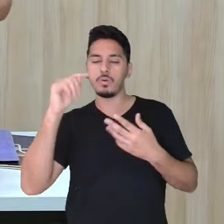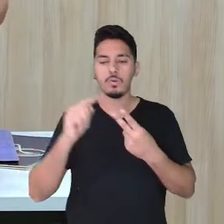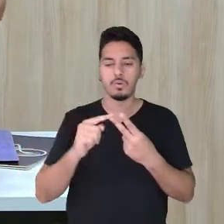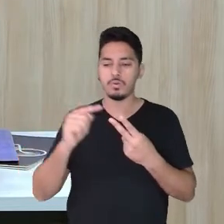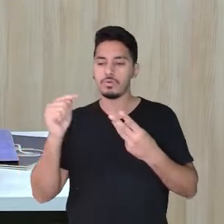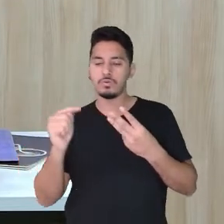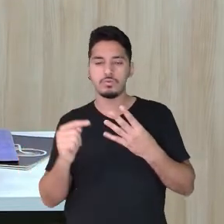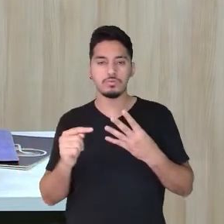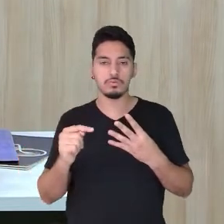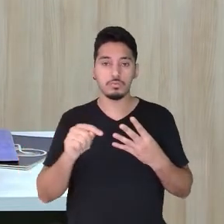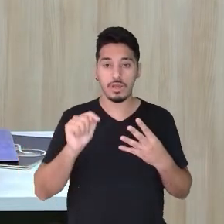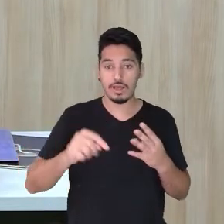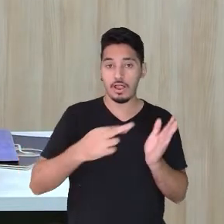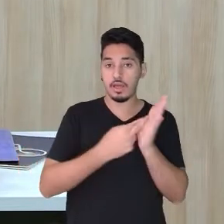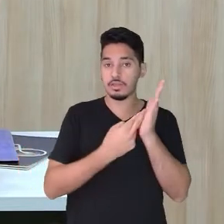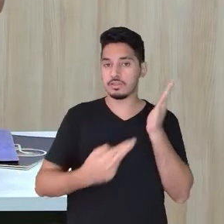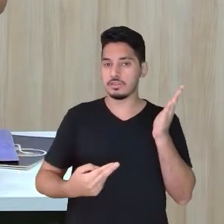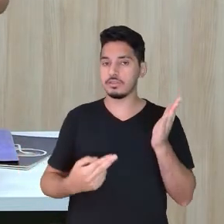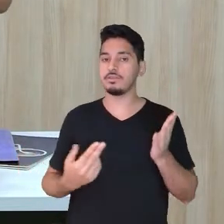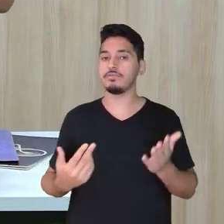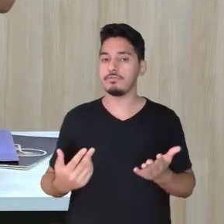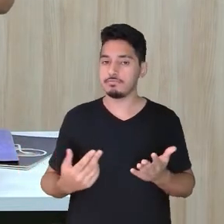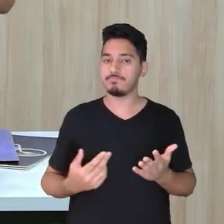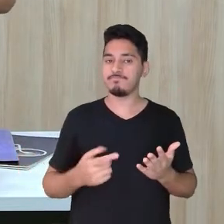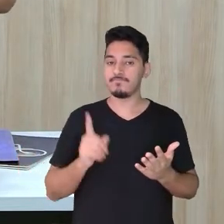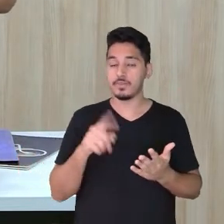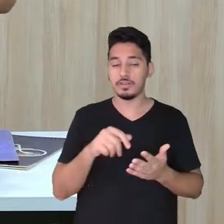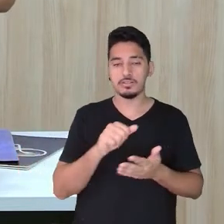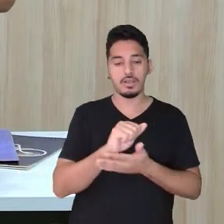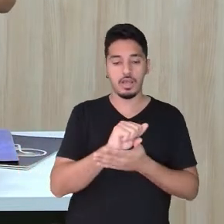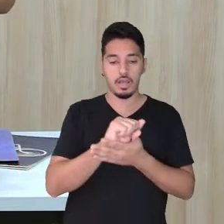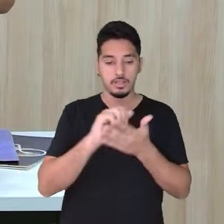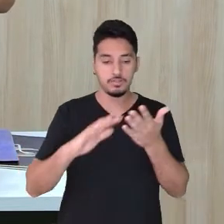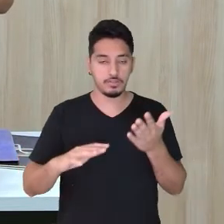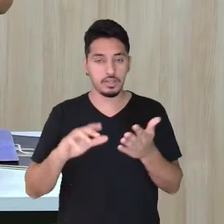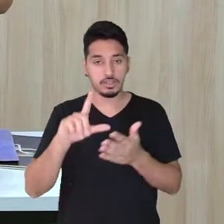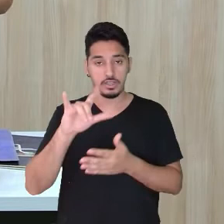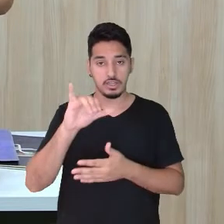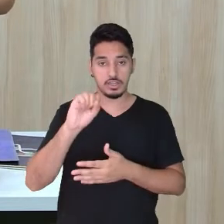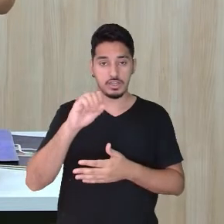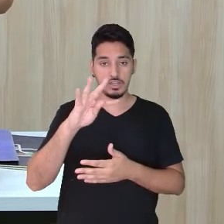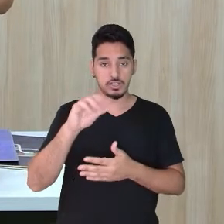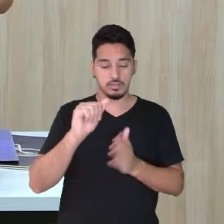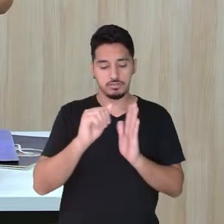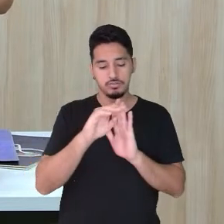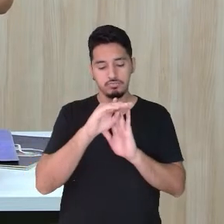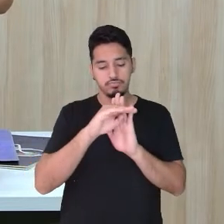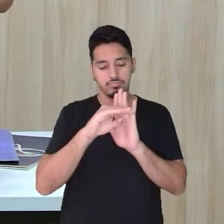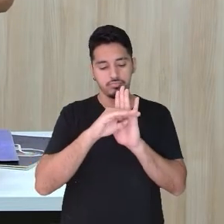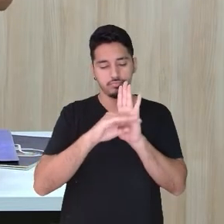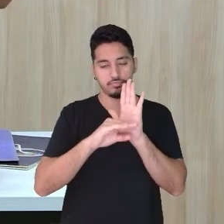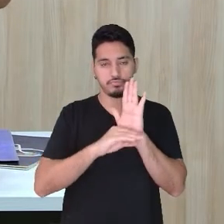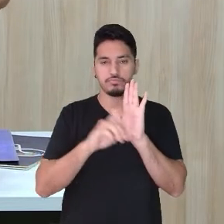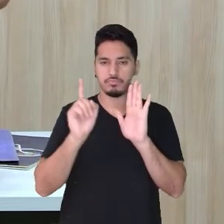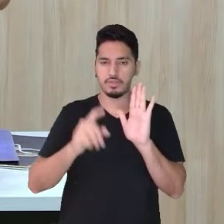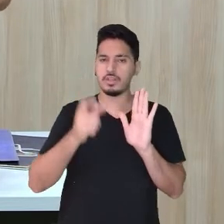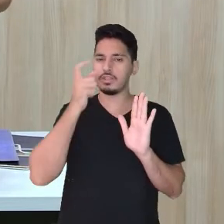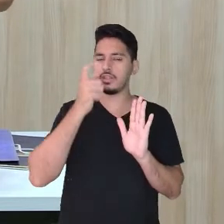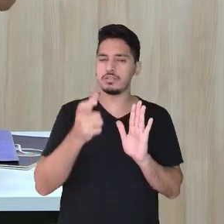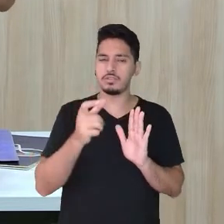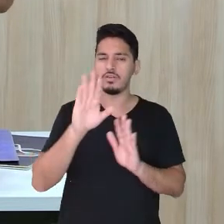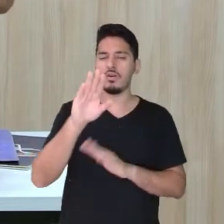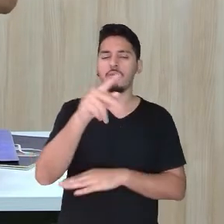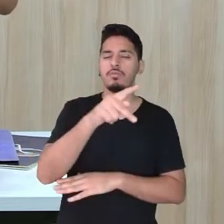para aquela receita. Então essa atividade de listagem é interessante. Professor